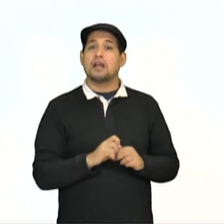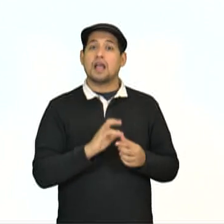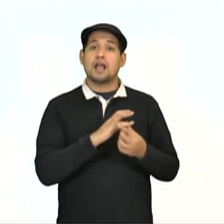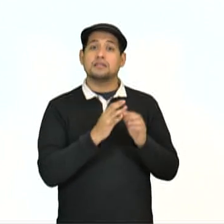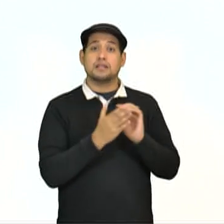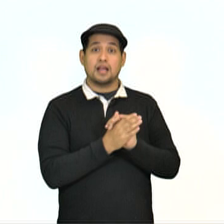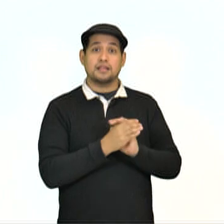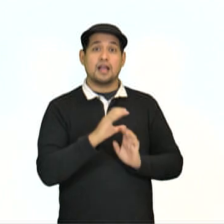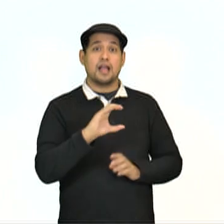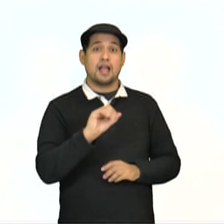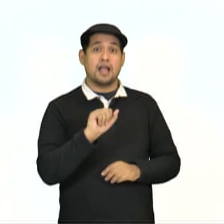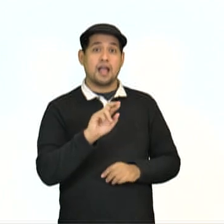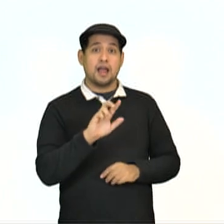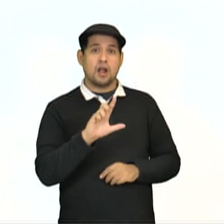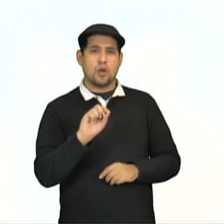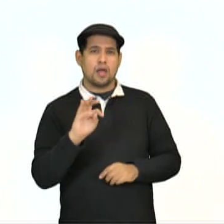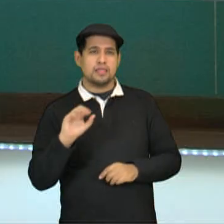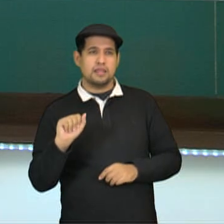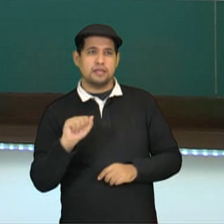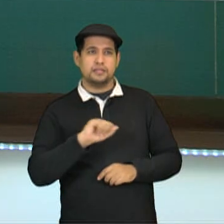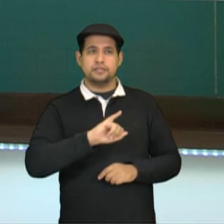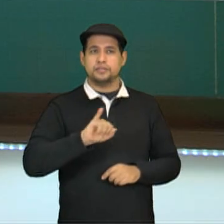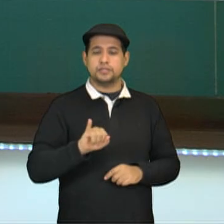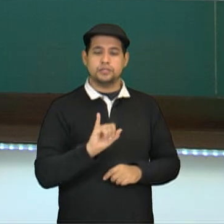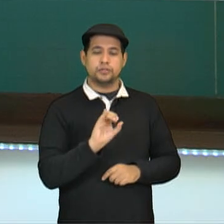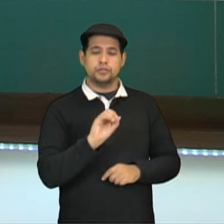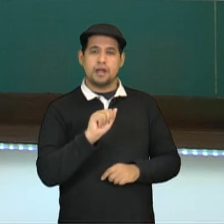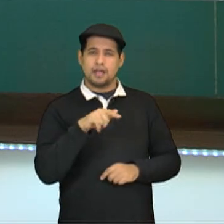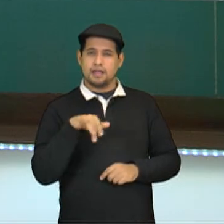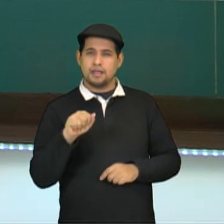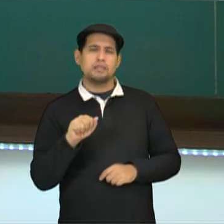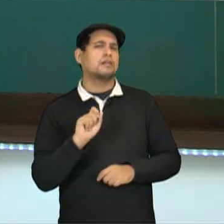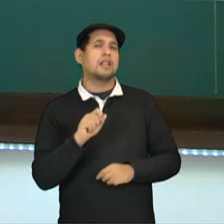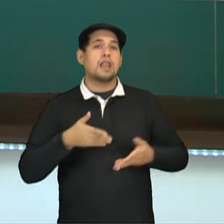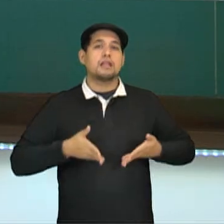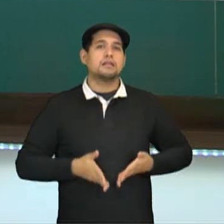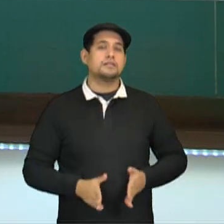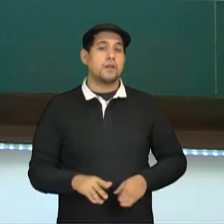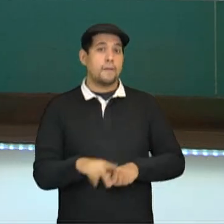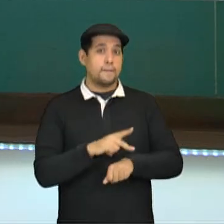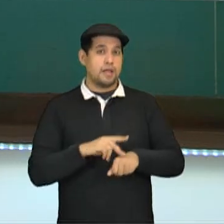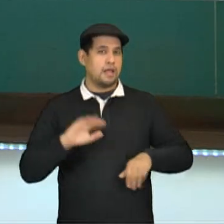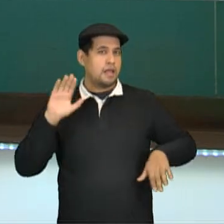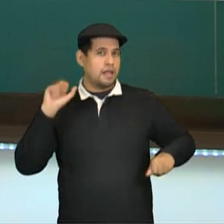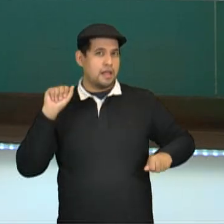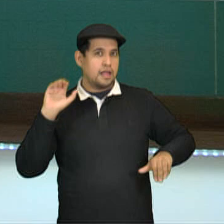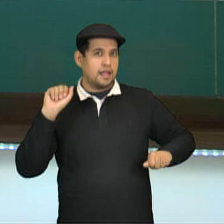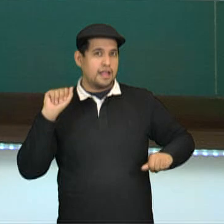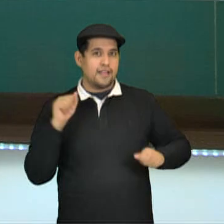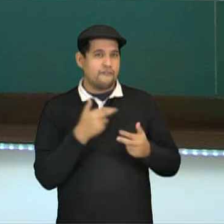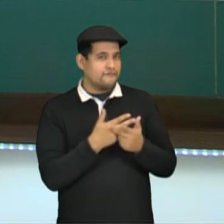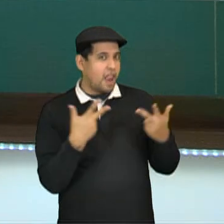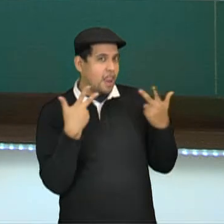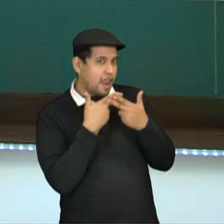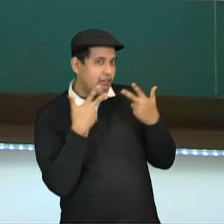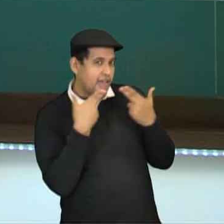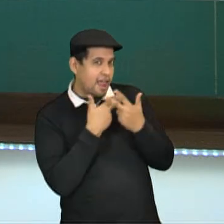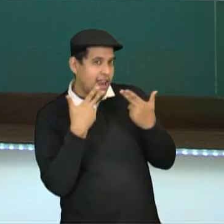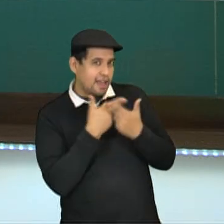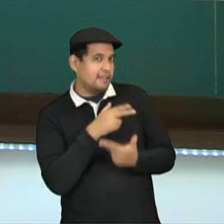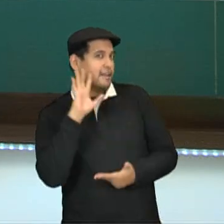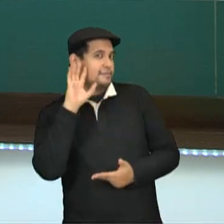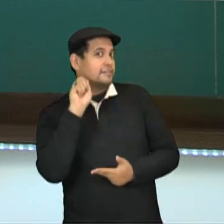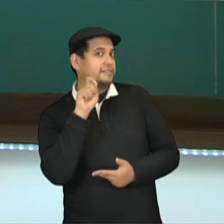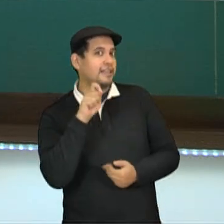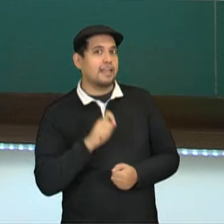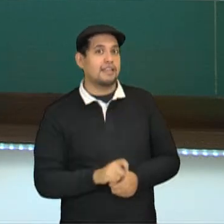rainha consorte. Carlota Joaquina, ela era de origem espanhola e muitas fofocas rolavam na